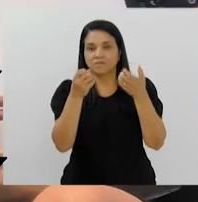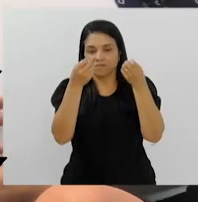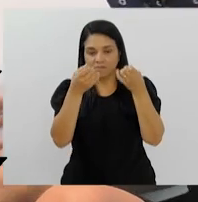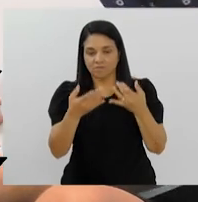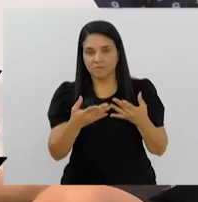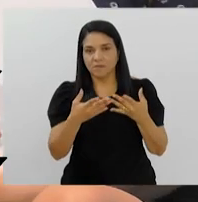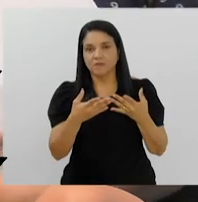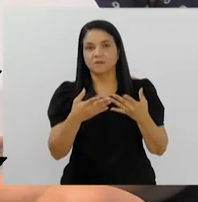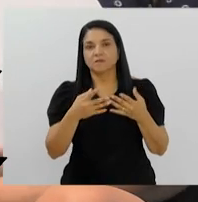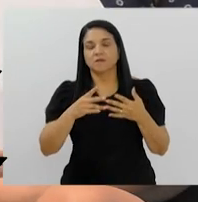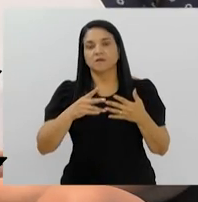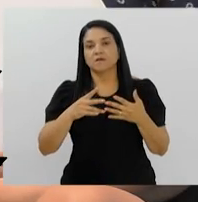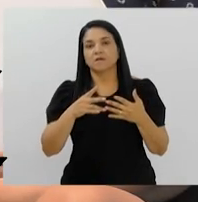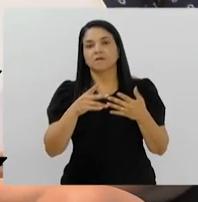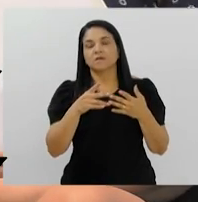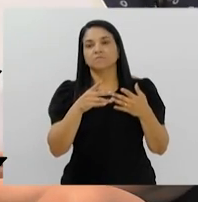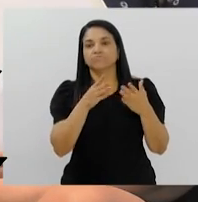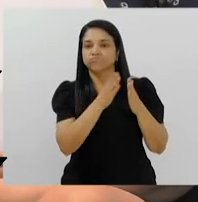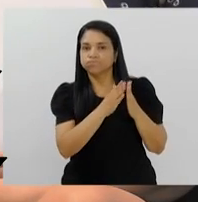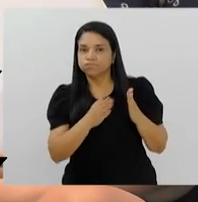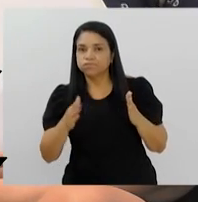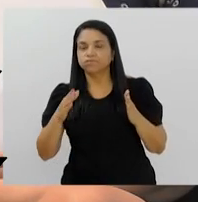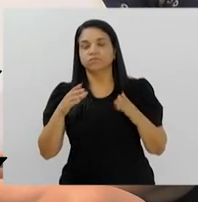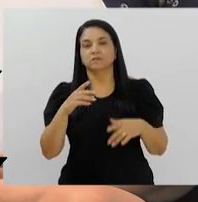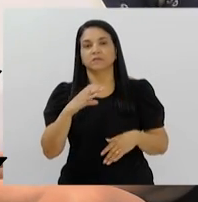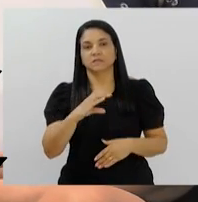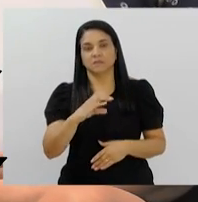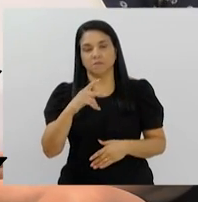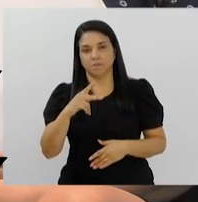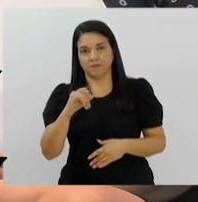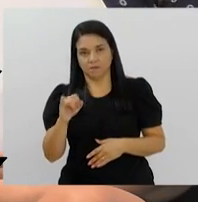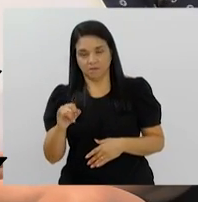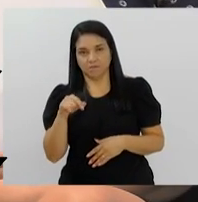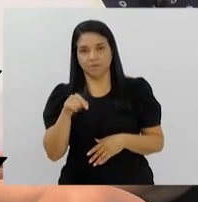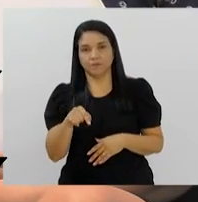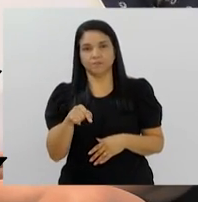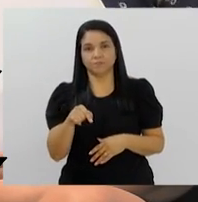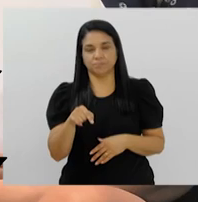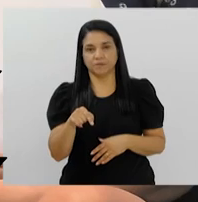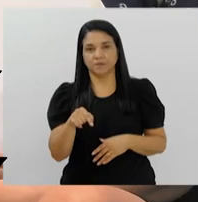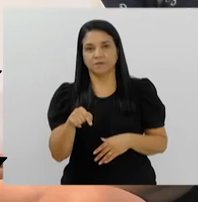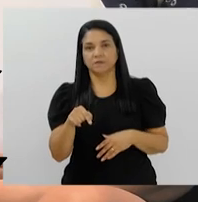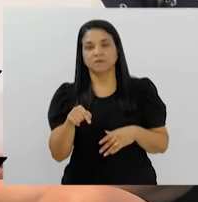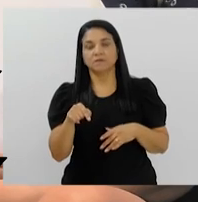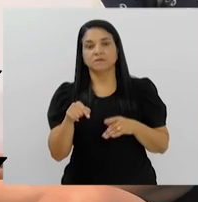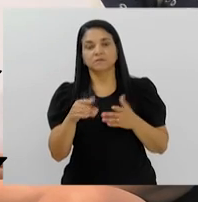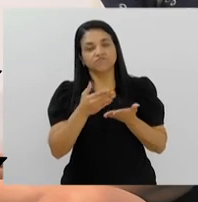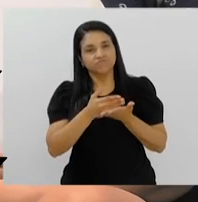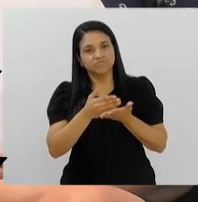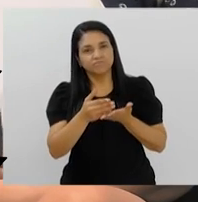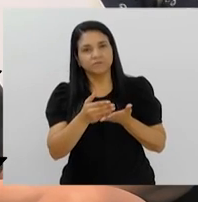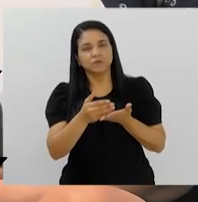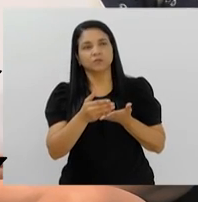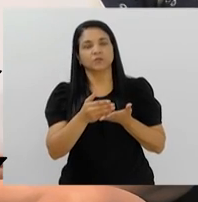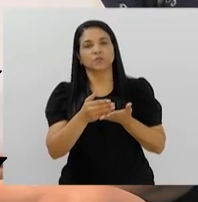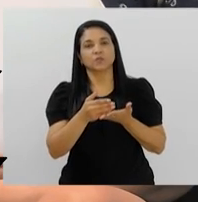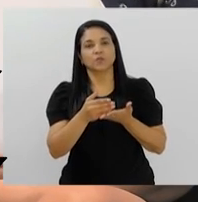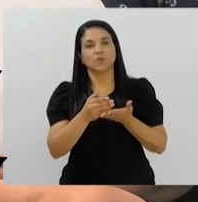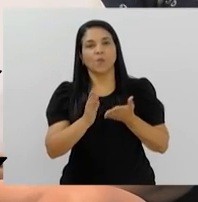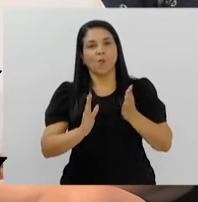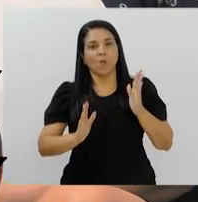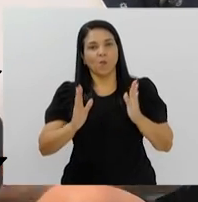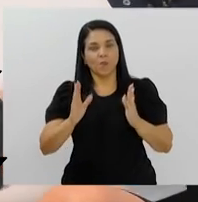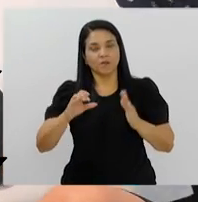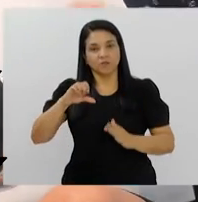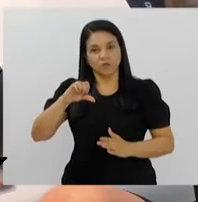prorrogação da CPI e dos trabalhos da CPI é uma CPI que inicialmente ela tem um prazo regimental